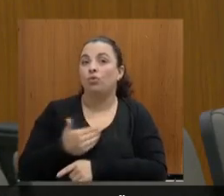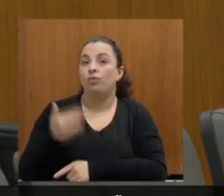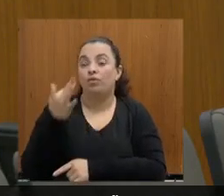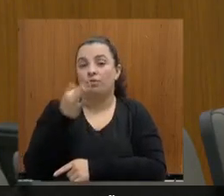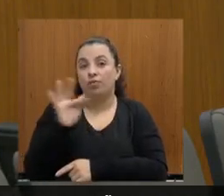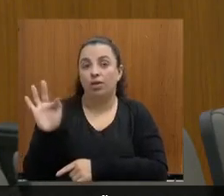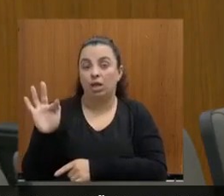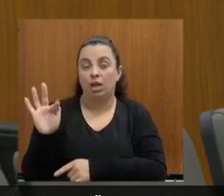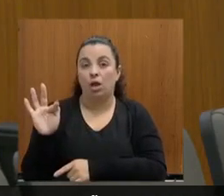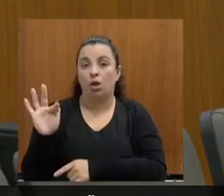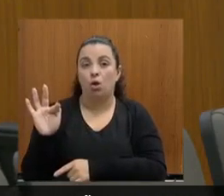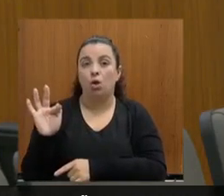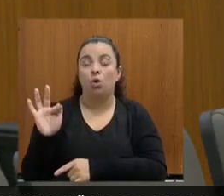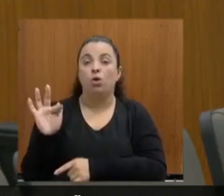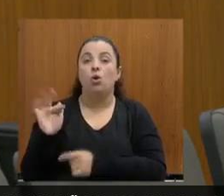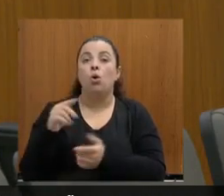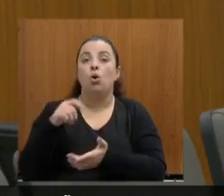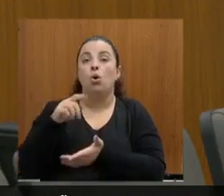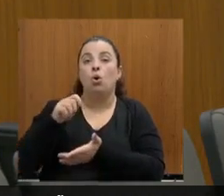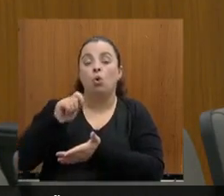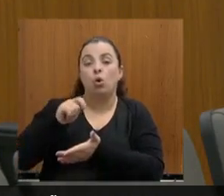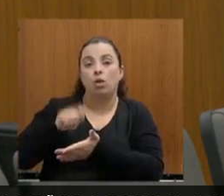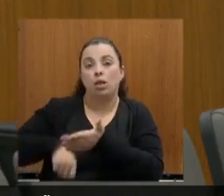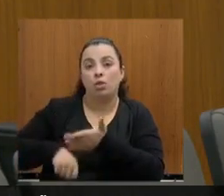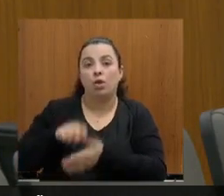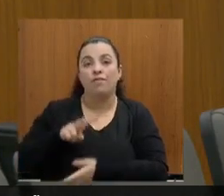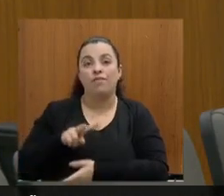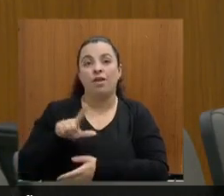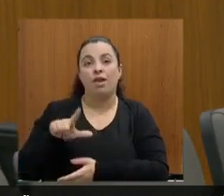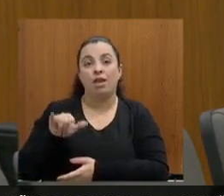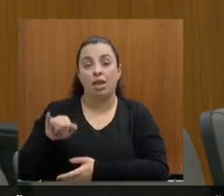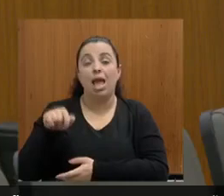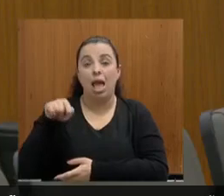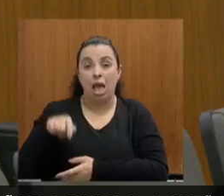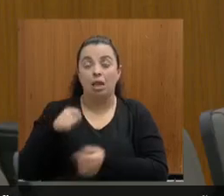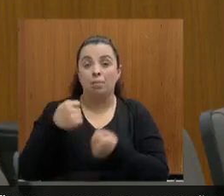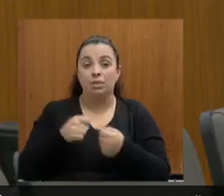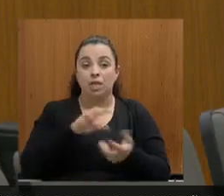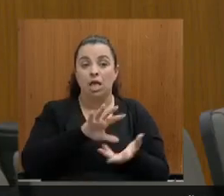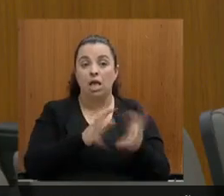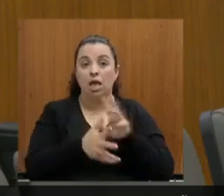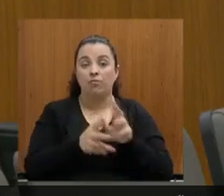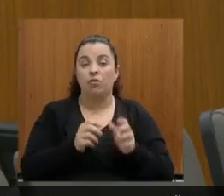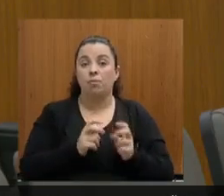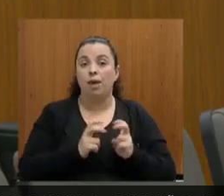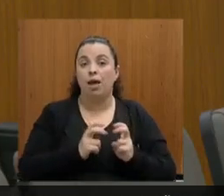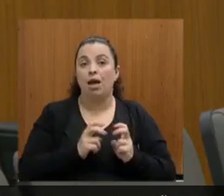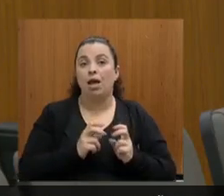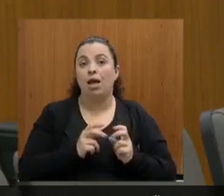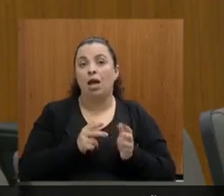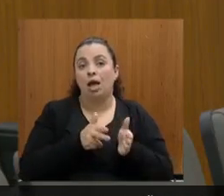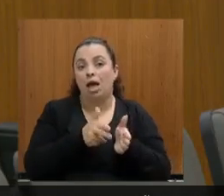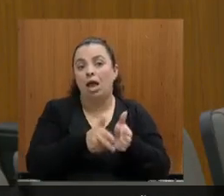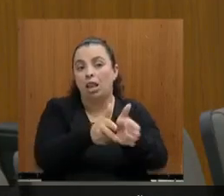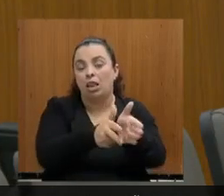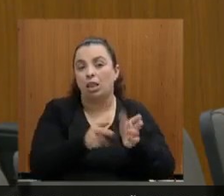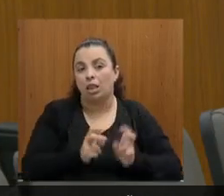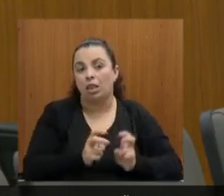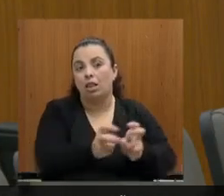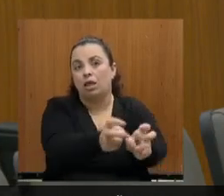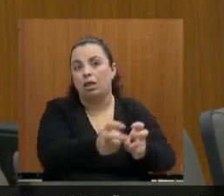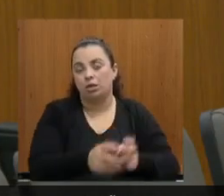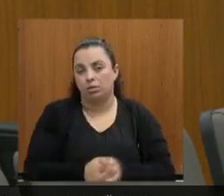restaurar a linha é importante dizer que o final da linha fica 41 km em Campos a 41 km do